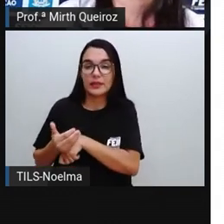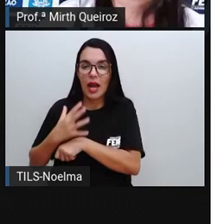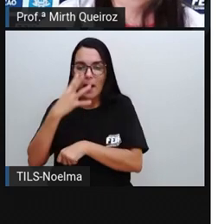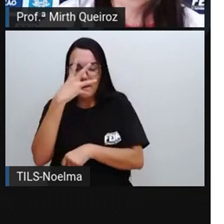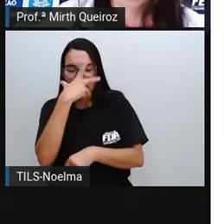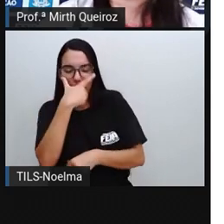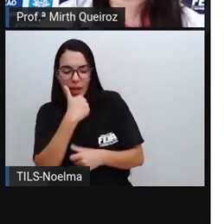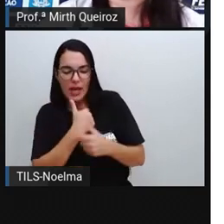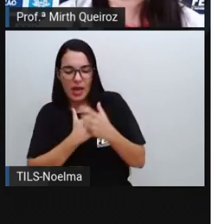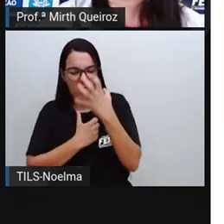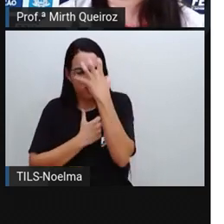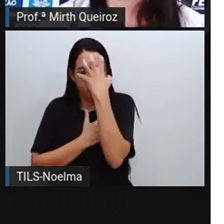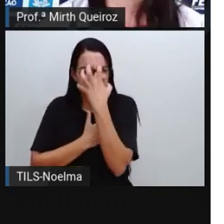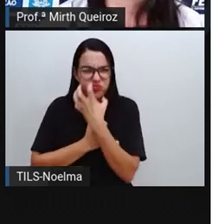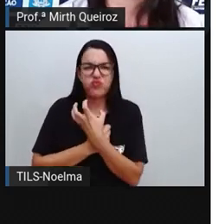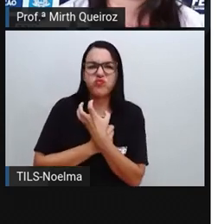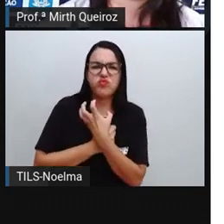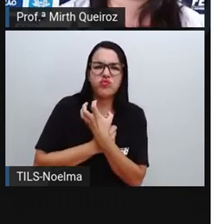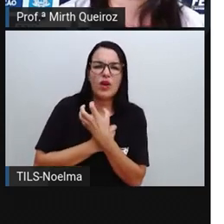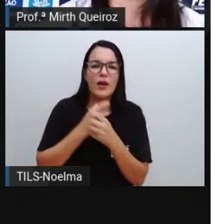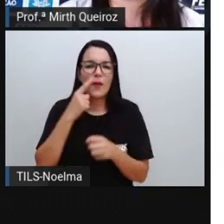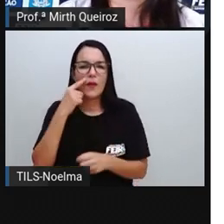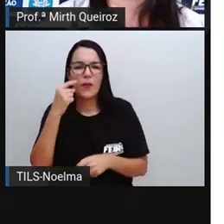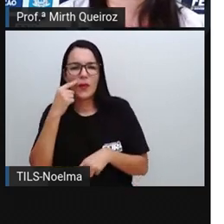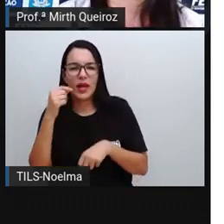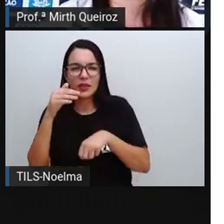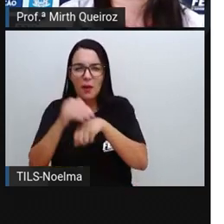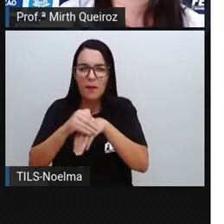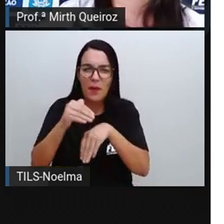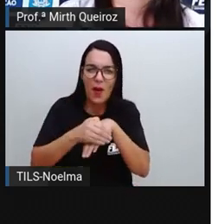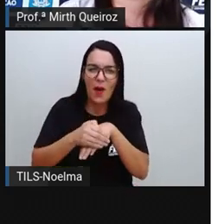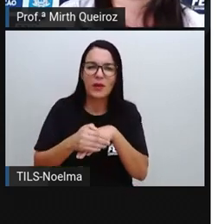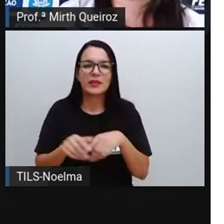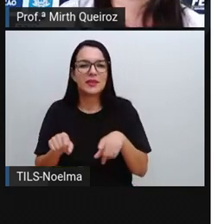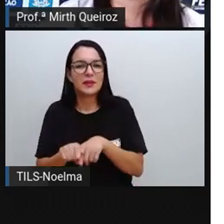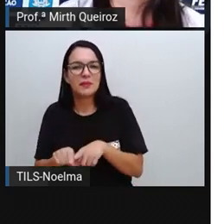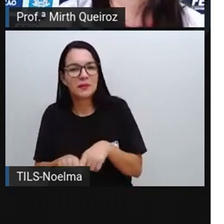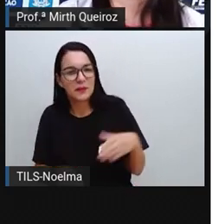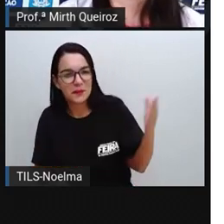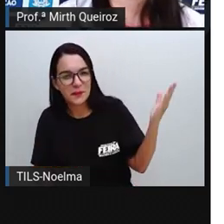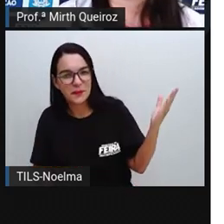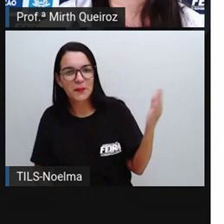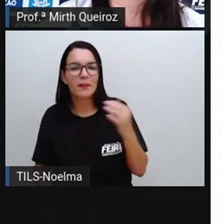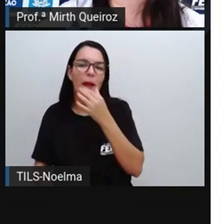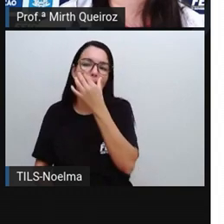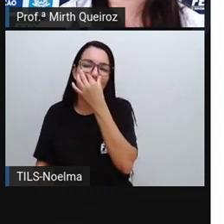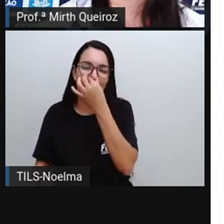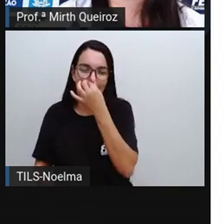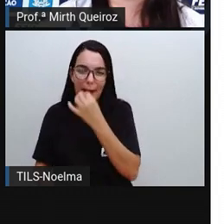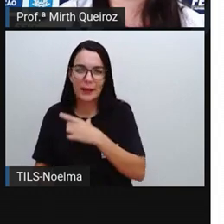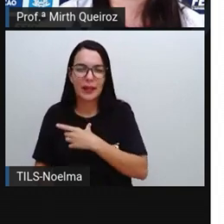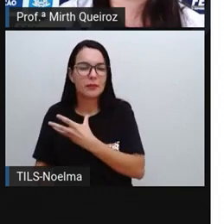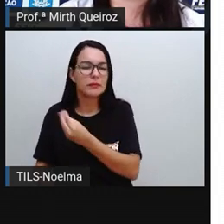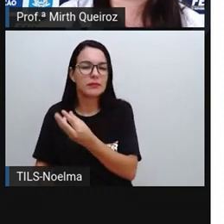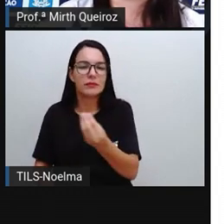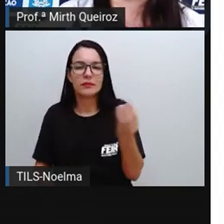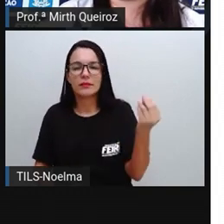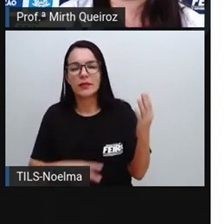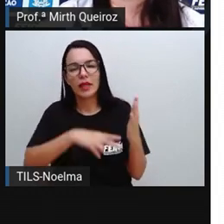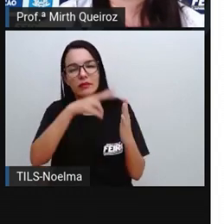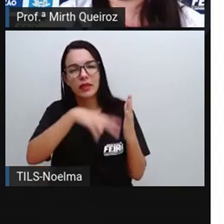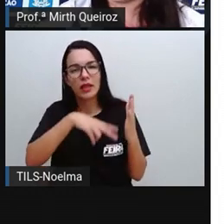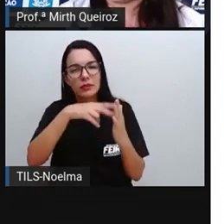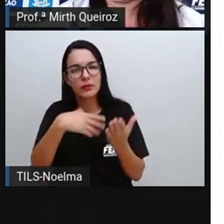Fera, o Gato de Botas, né, como a gente viu aí também, dentre vários outros contos aí que vocês podem